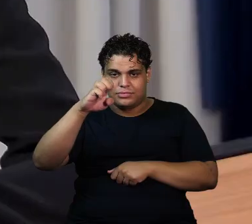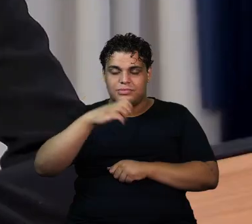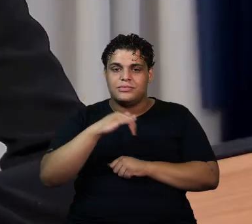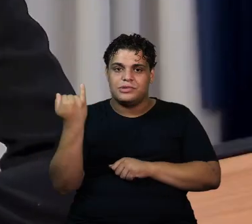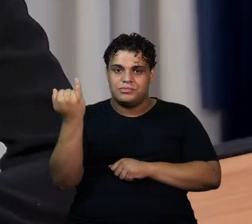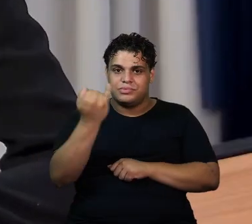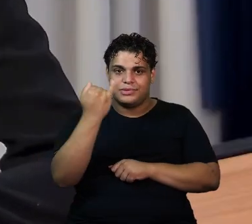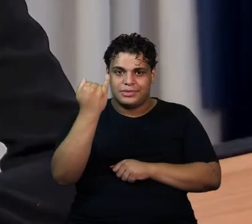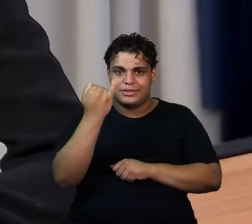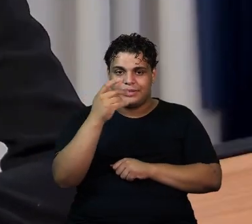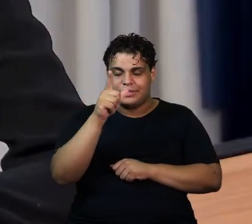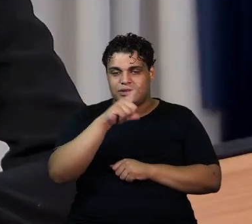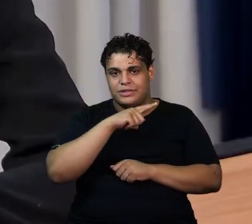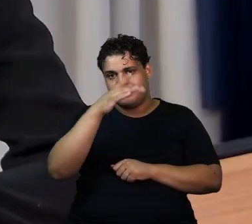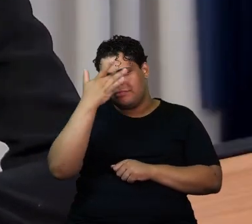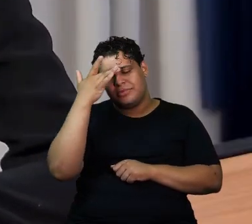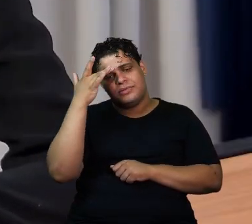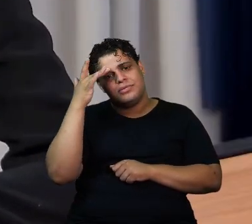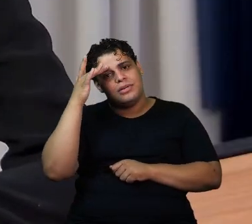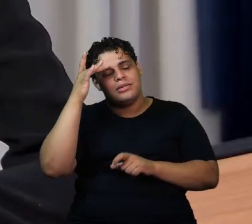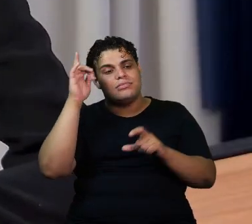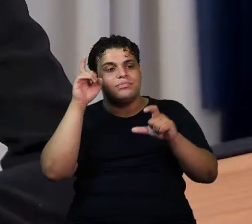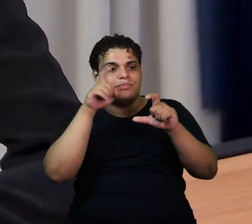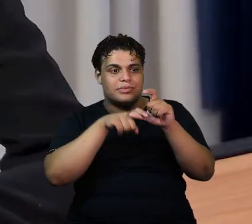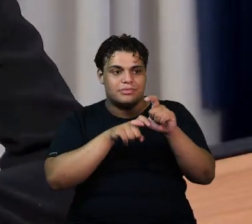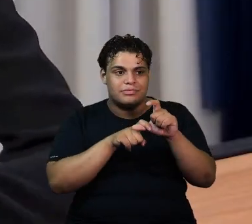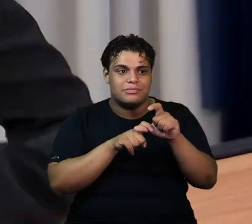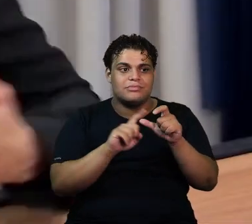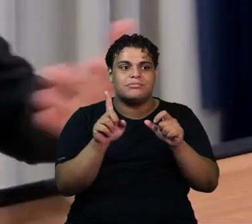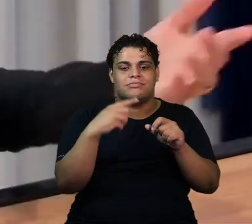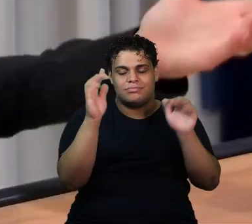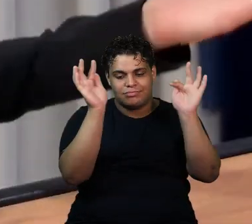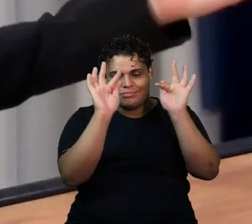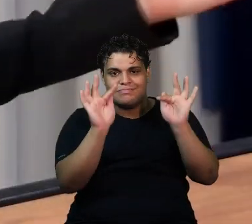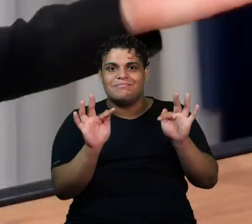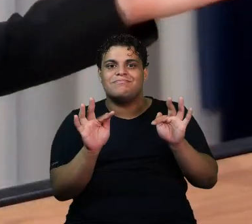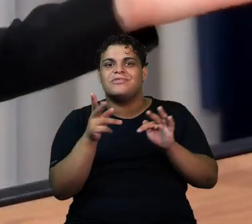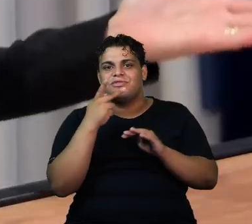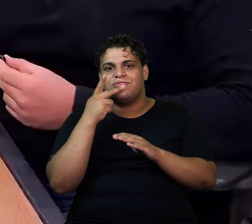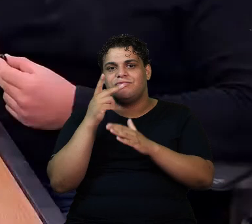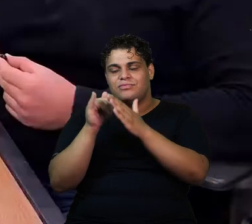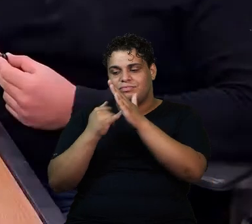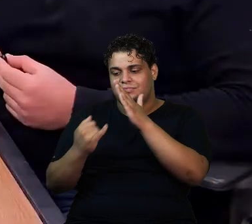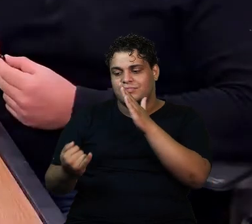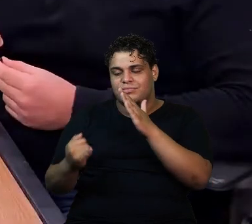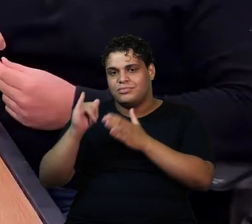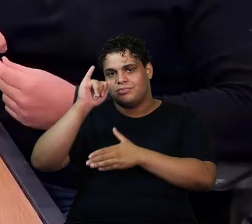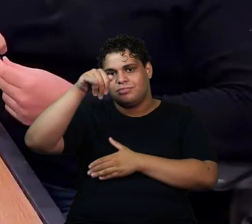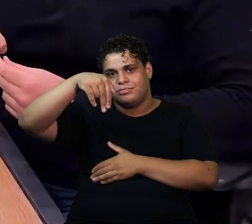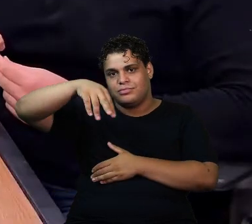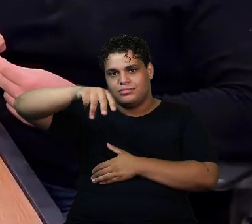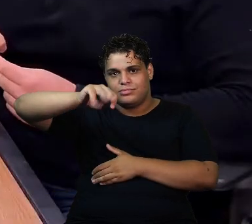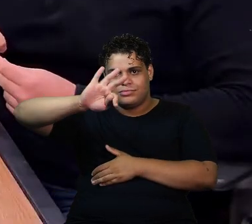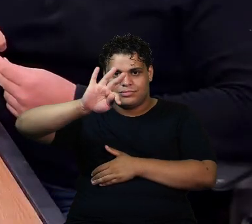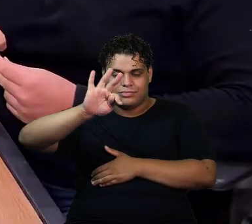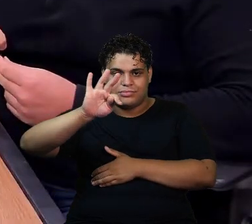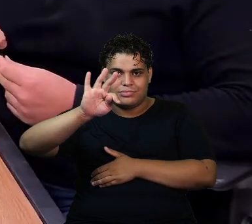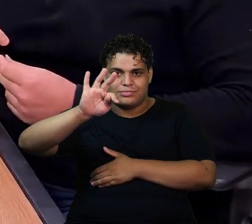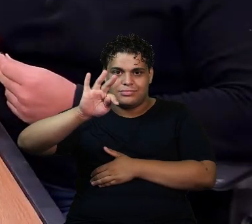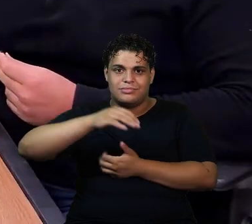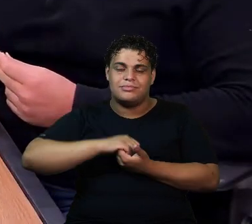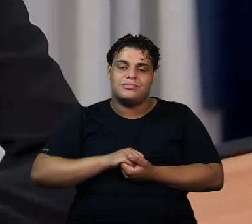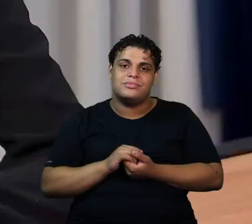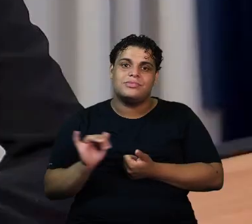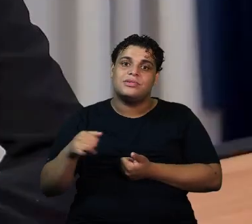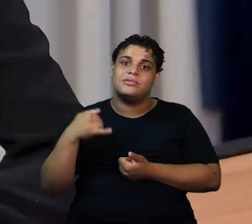um projeto de tamanha repercussão mundial nos engrandece. E falar do Instituto, né, do INAT, é realmente